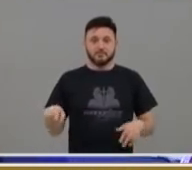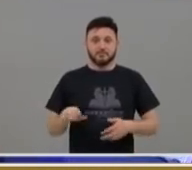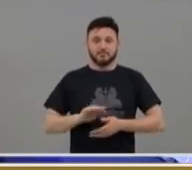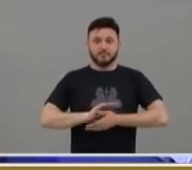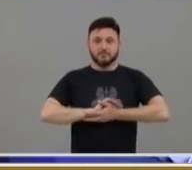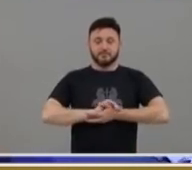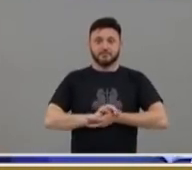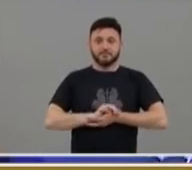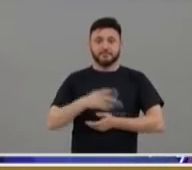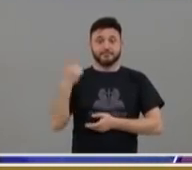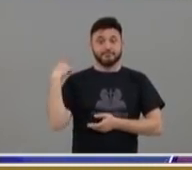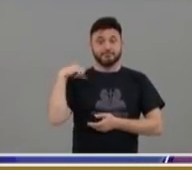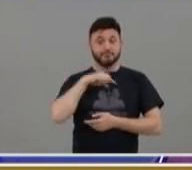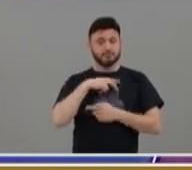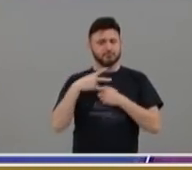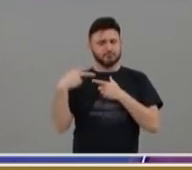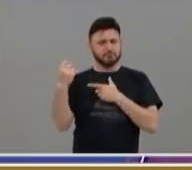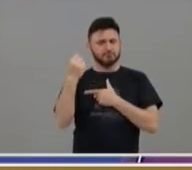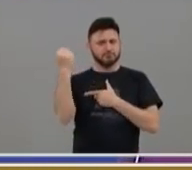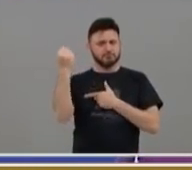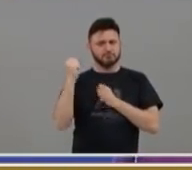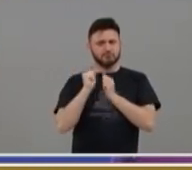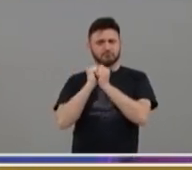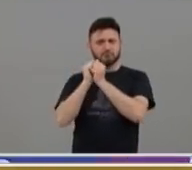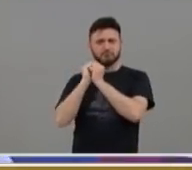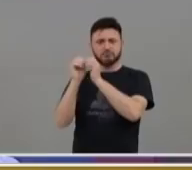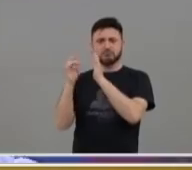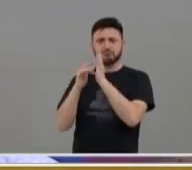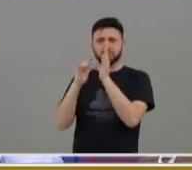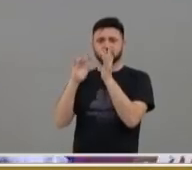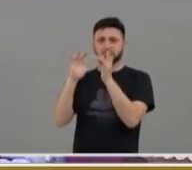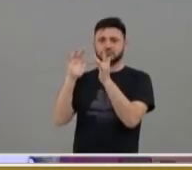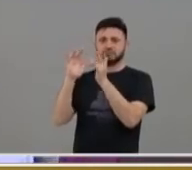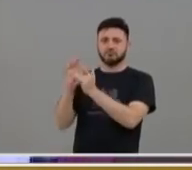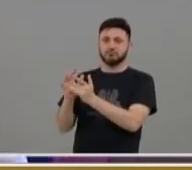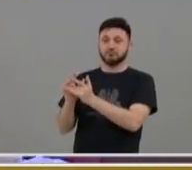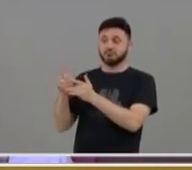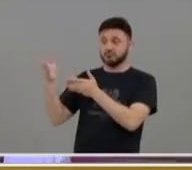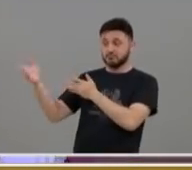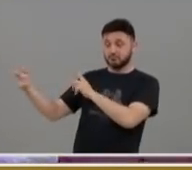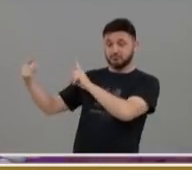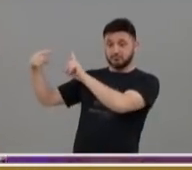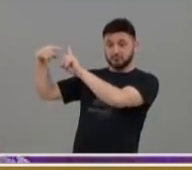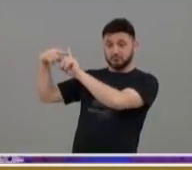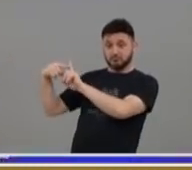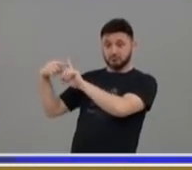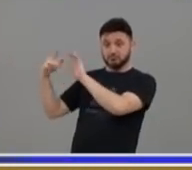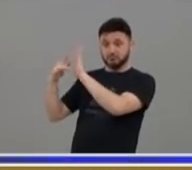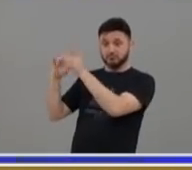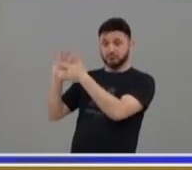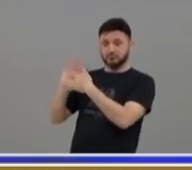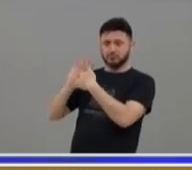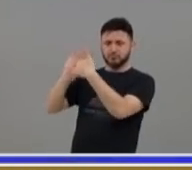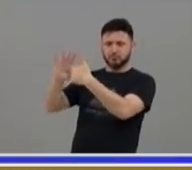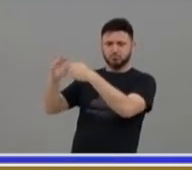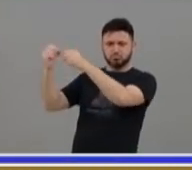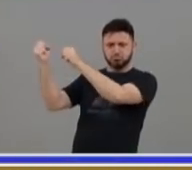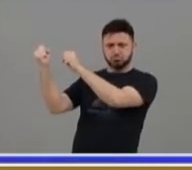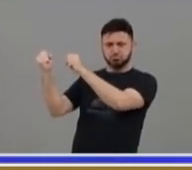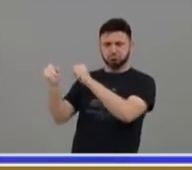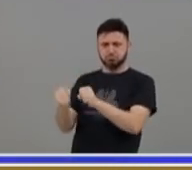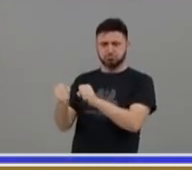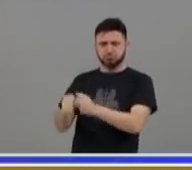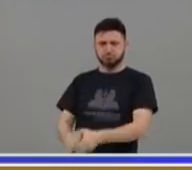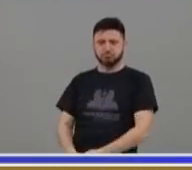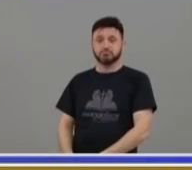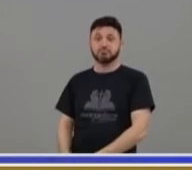amor. A nossa vitória diante do Senhor é nessa cruz que Ele manifesta todo o Seu poder. É